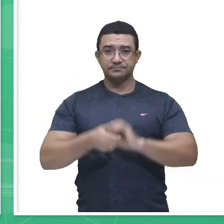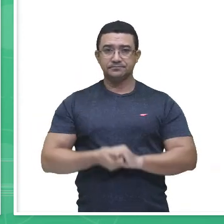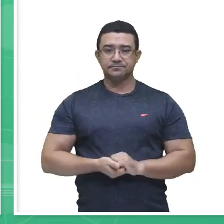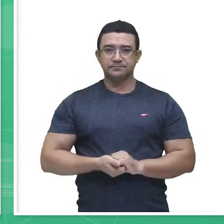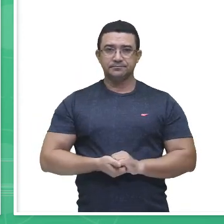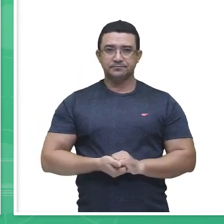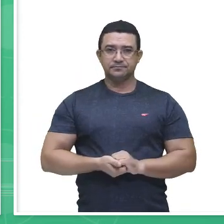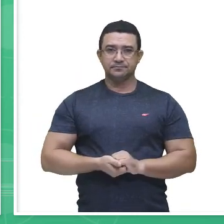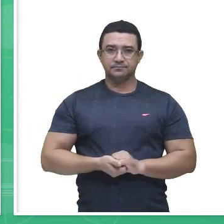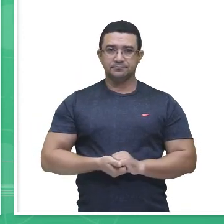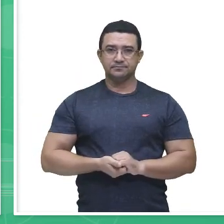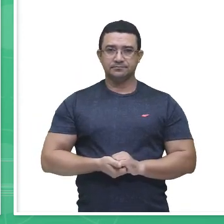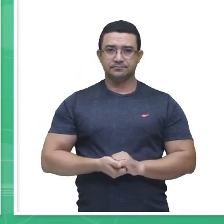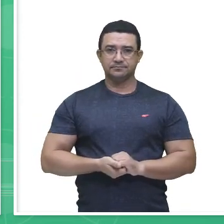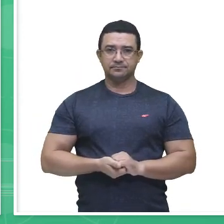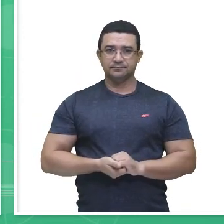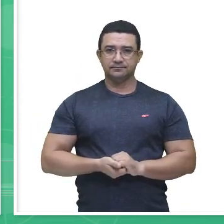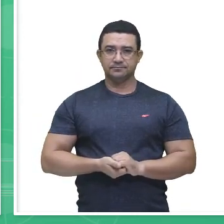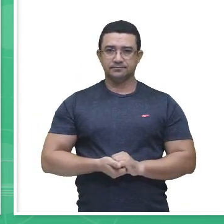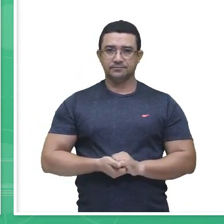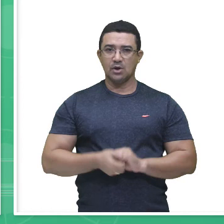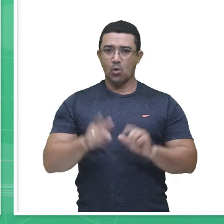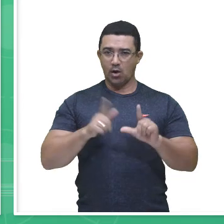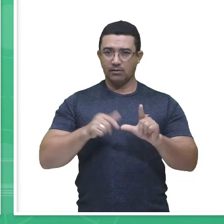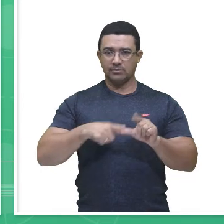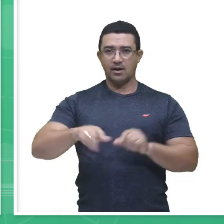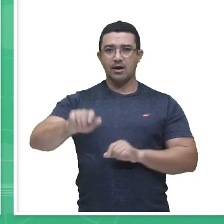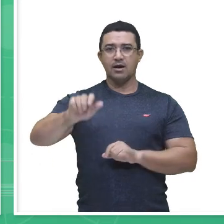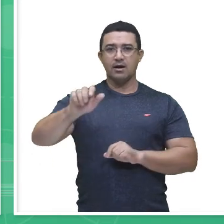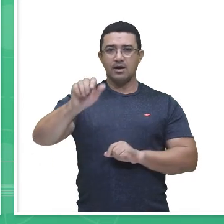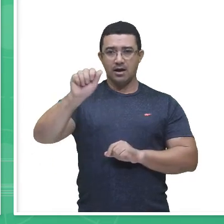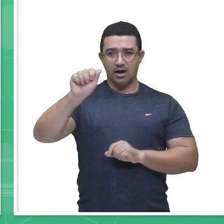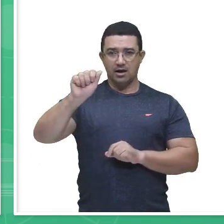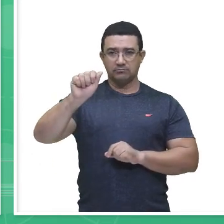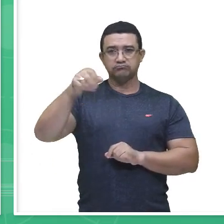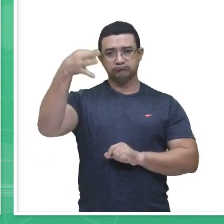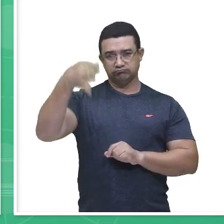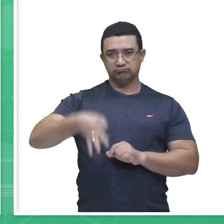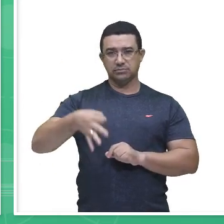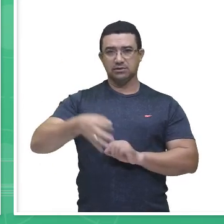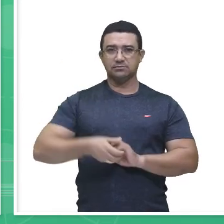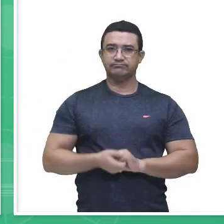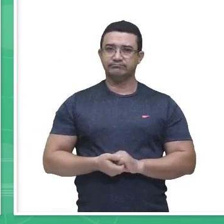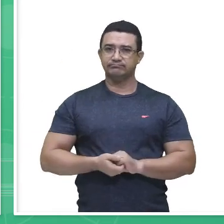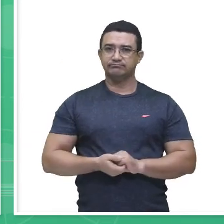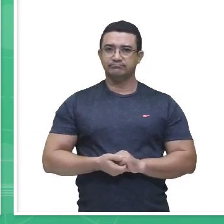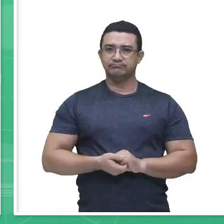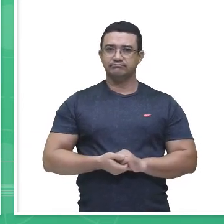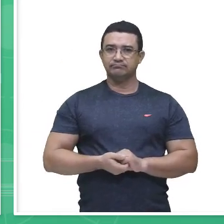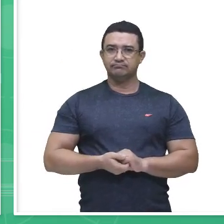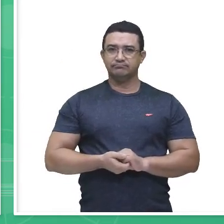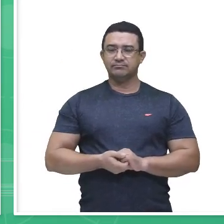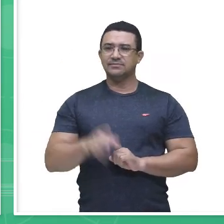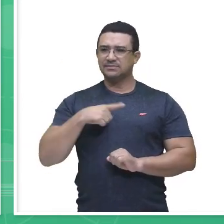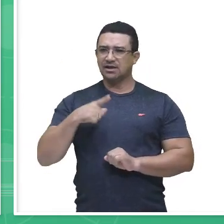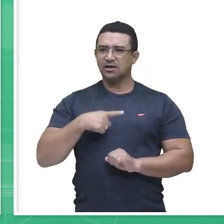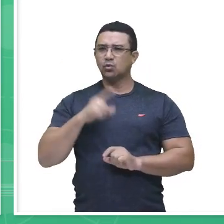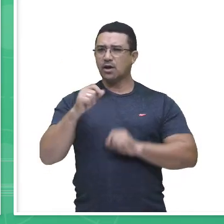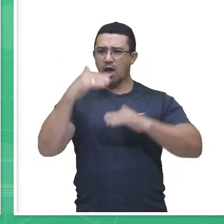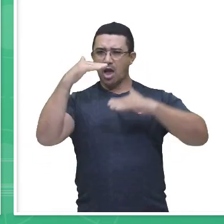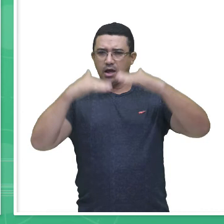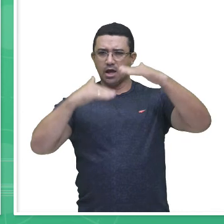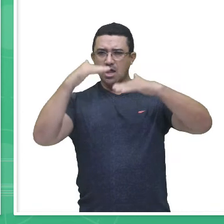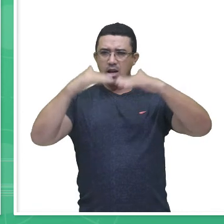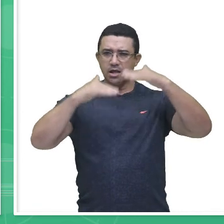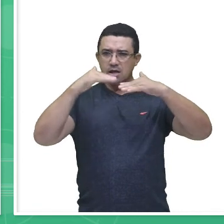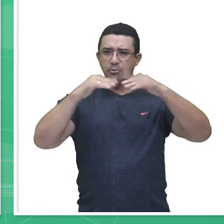exatamente na letra A, alternativa A. Perceba que nós vamos ter apego ao equilíbrio da forma